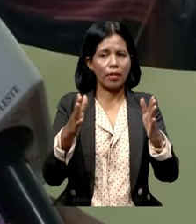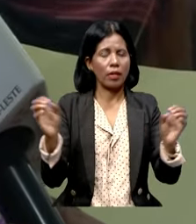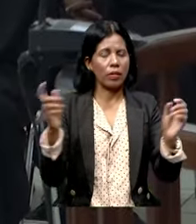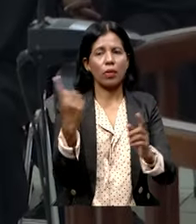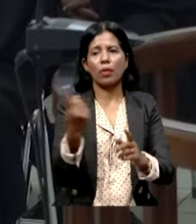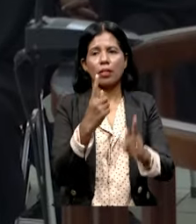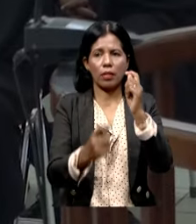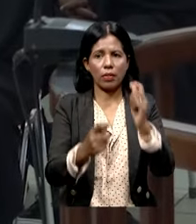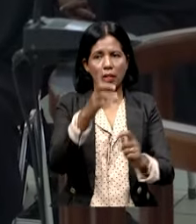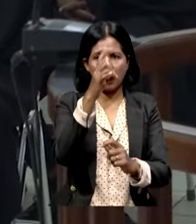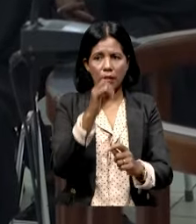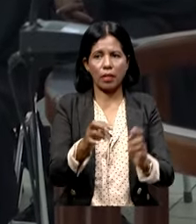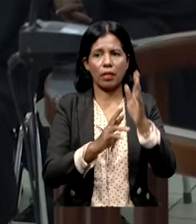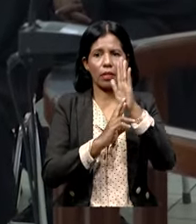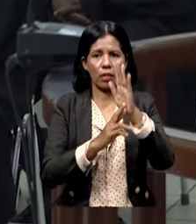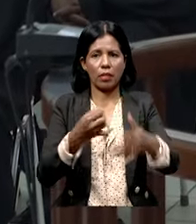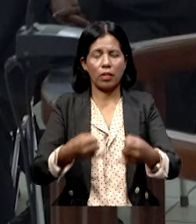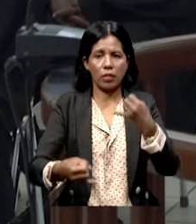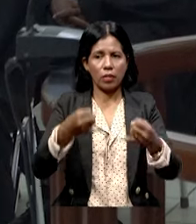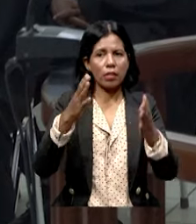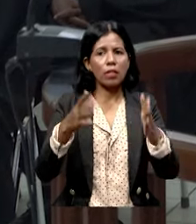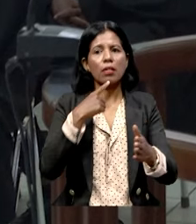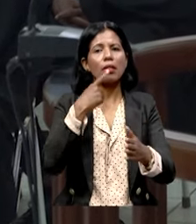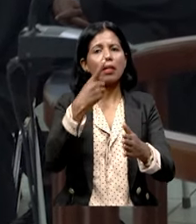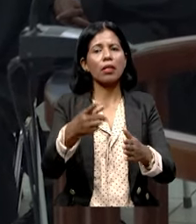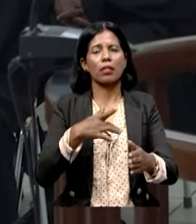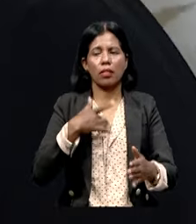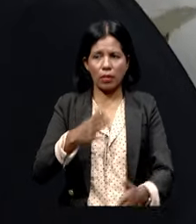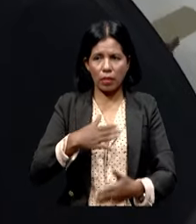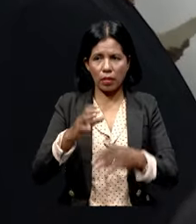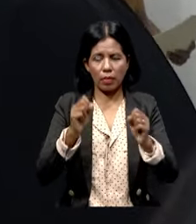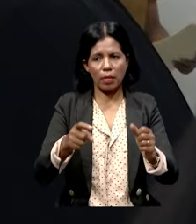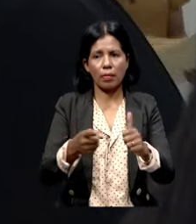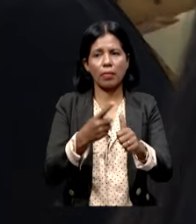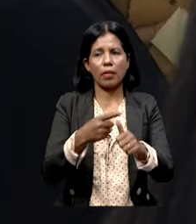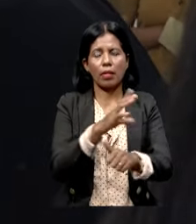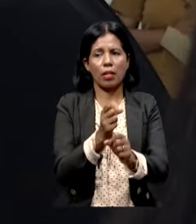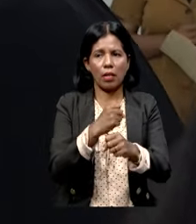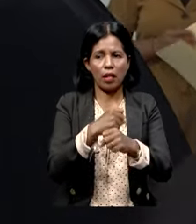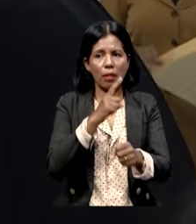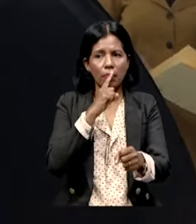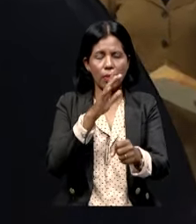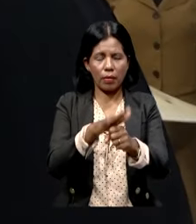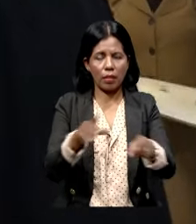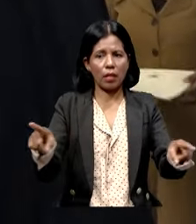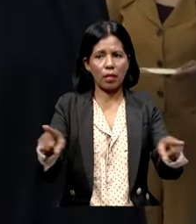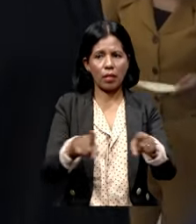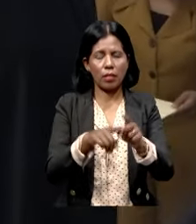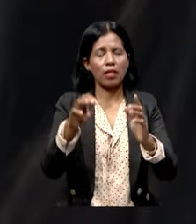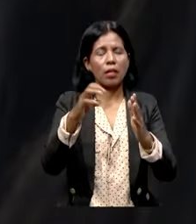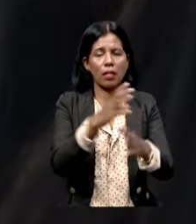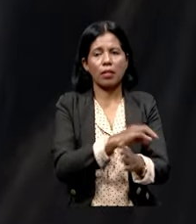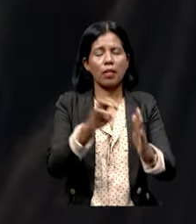tribunal dele. Representante oficial de justiça Hatete, minha parte sente contente, então a primeira vez sira halau compromisso saia nessa máquina estado,